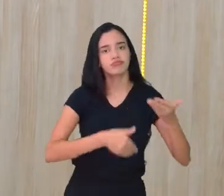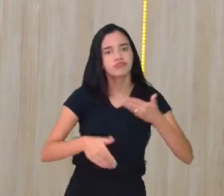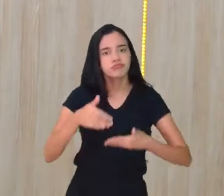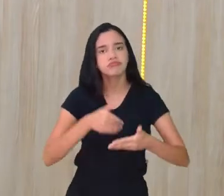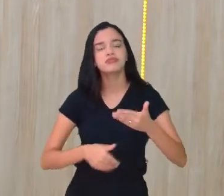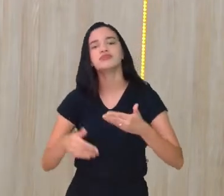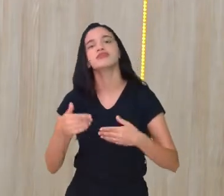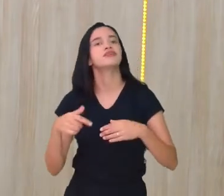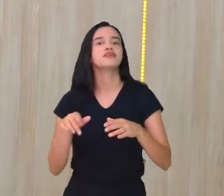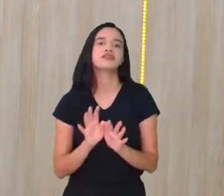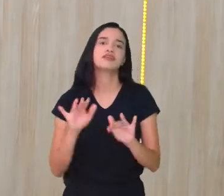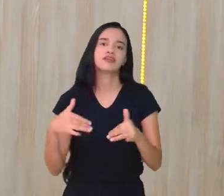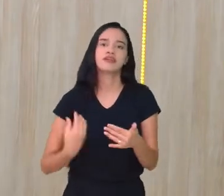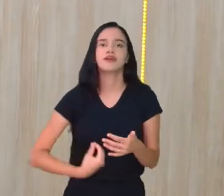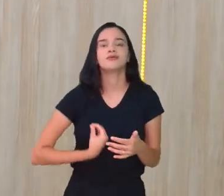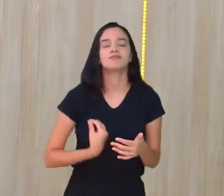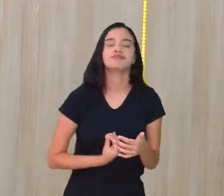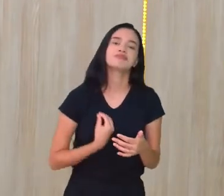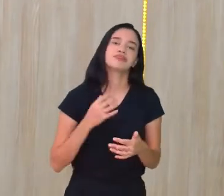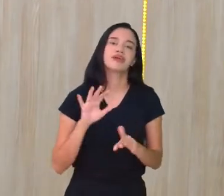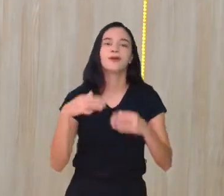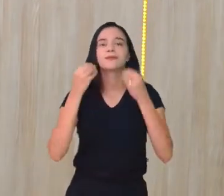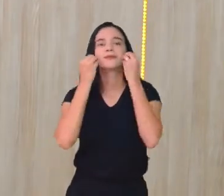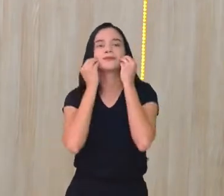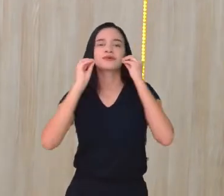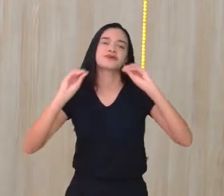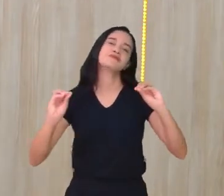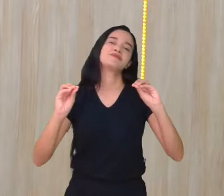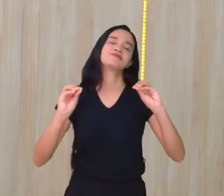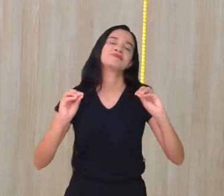relacionando. Fica aí na sugestão de atividade. Um beijo